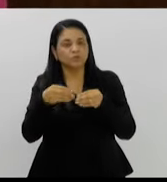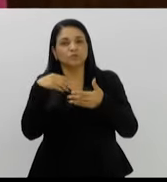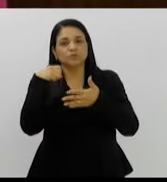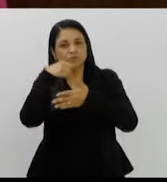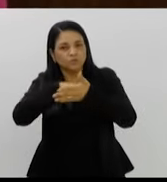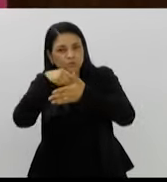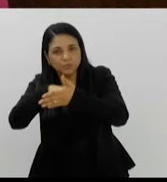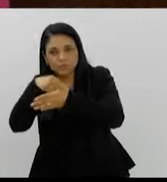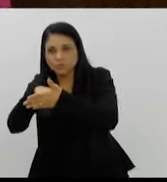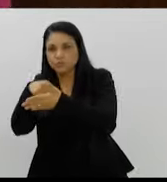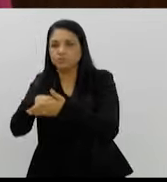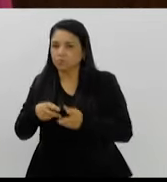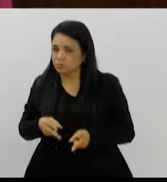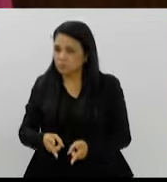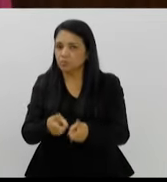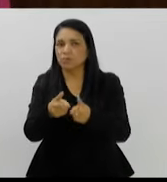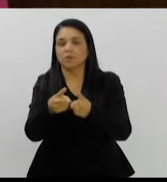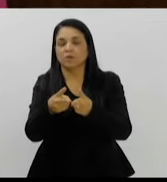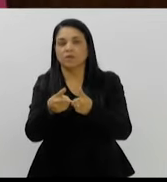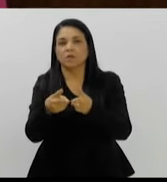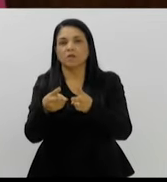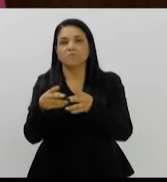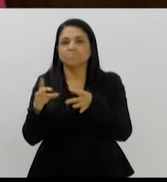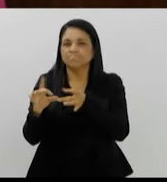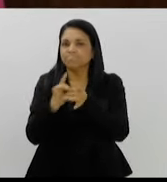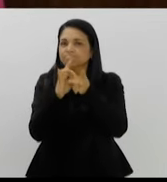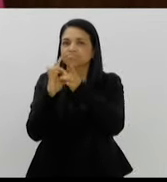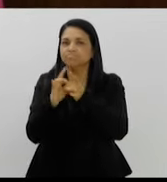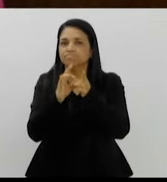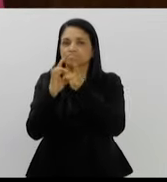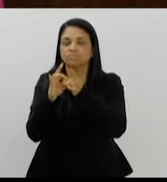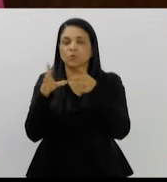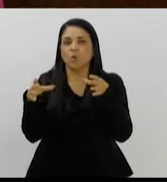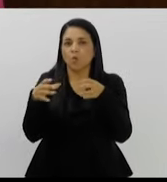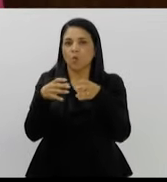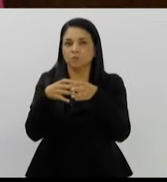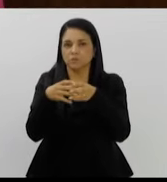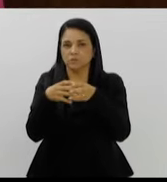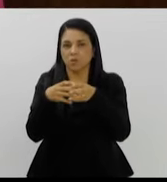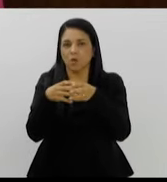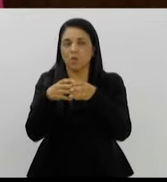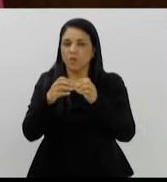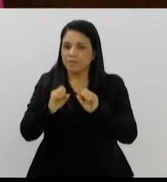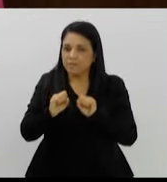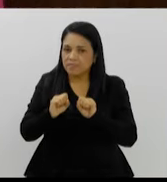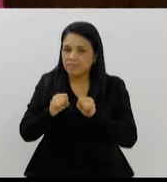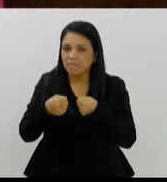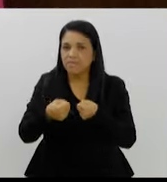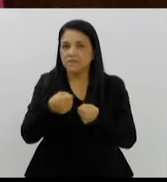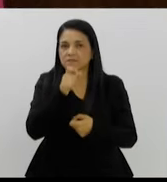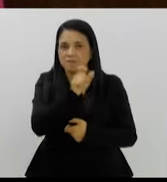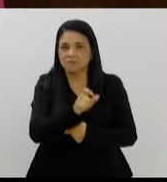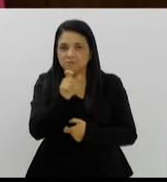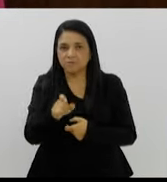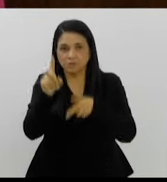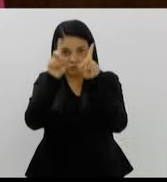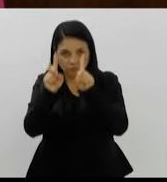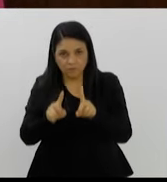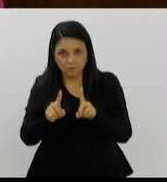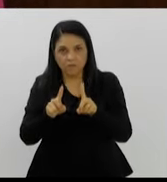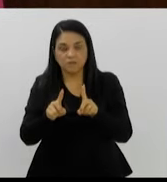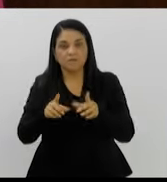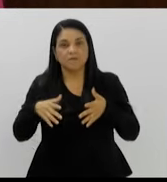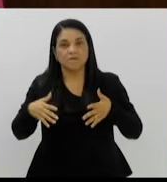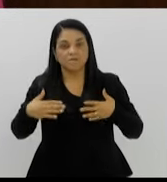luta esmoreça estaremos juntos aí com a comissão em defesa das pessoas com deficiência